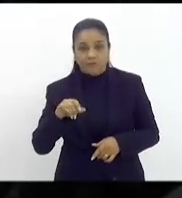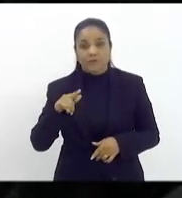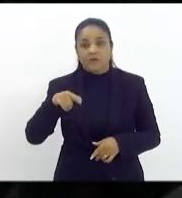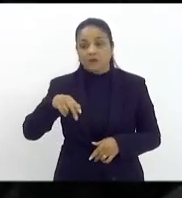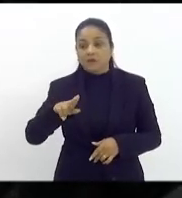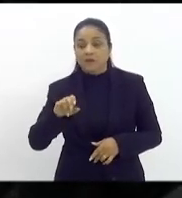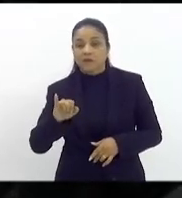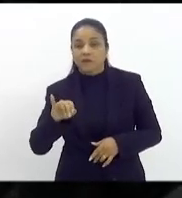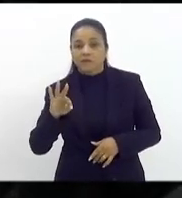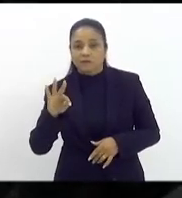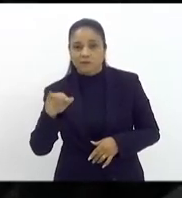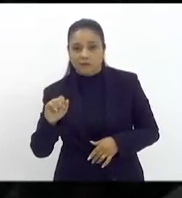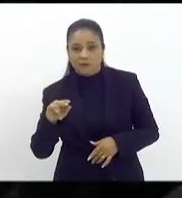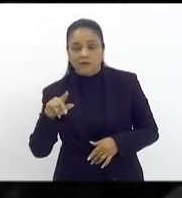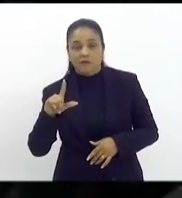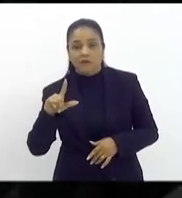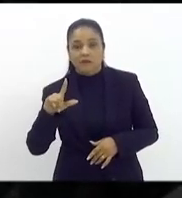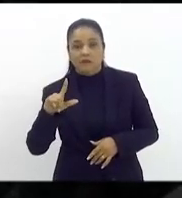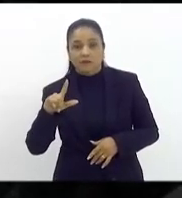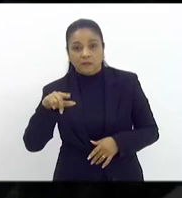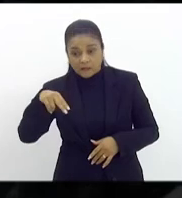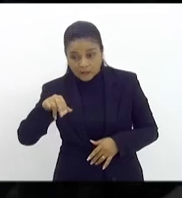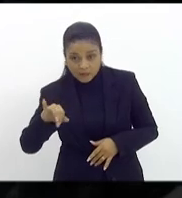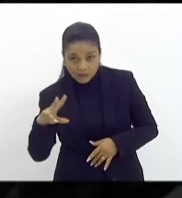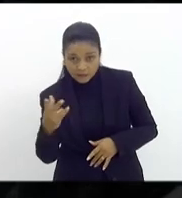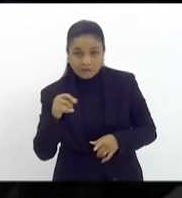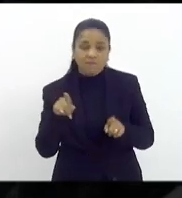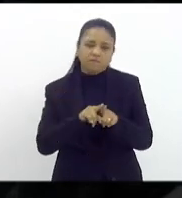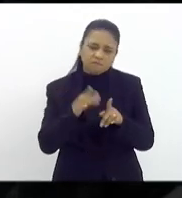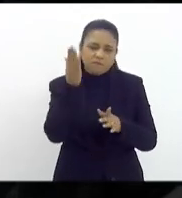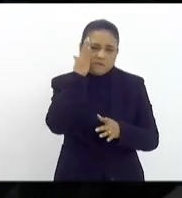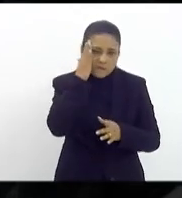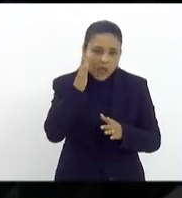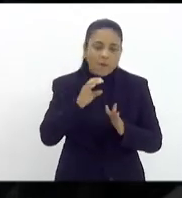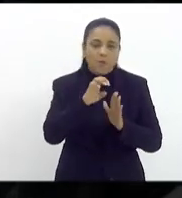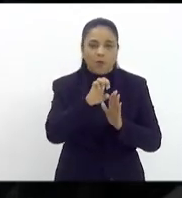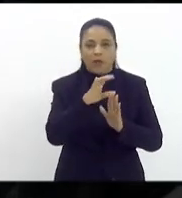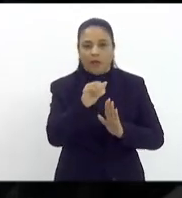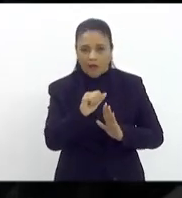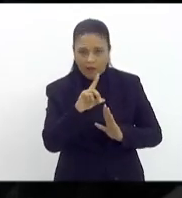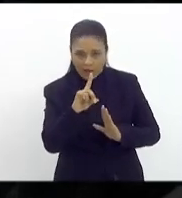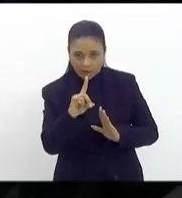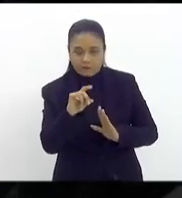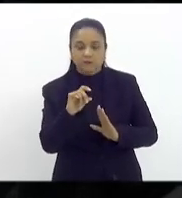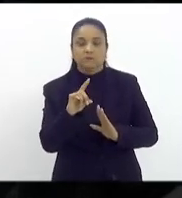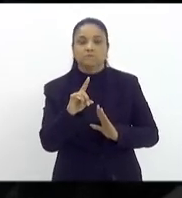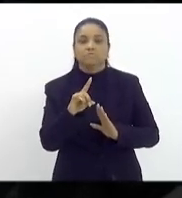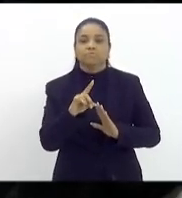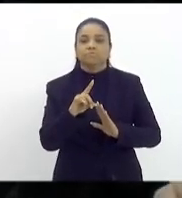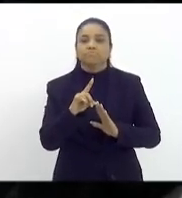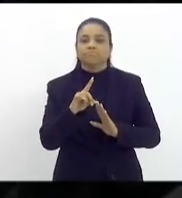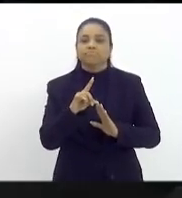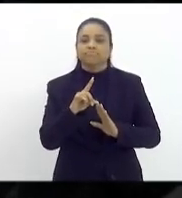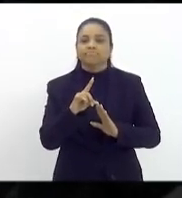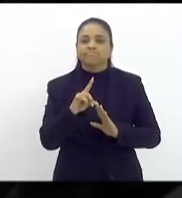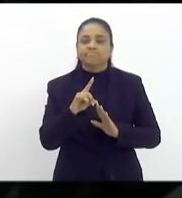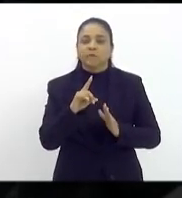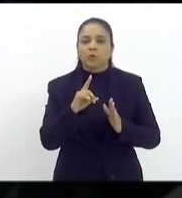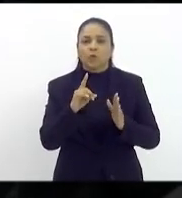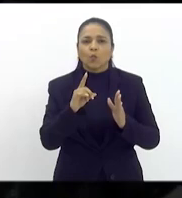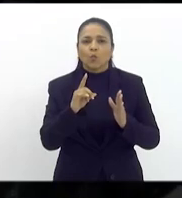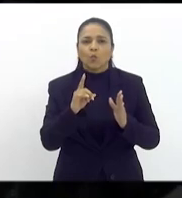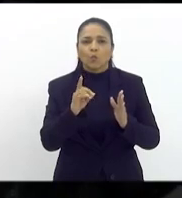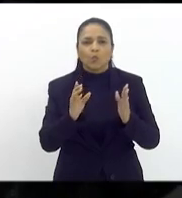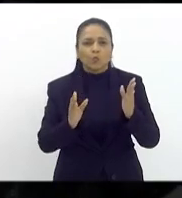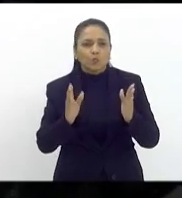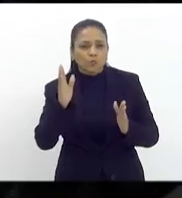já saibamos da atividade fim do ECAD, pudesse, por um tempo